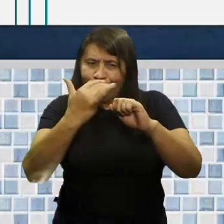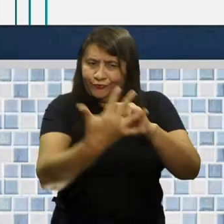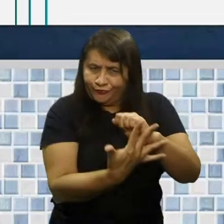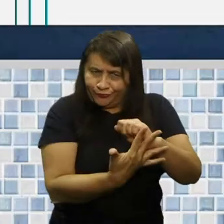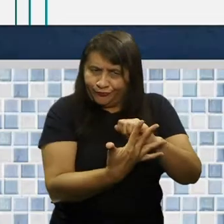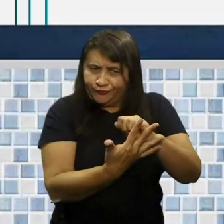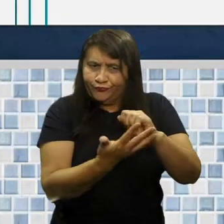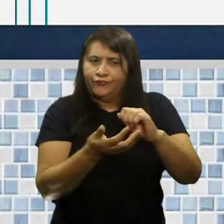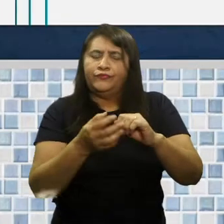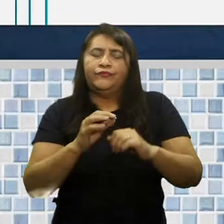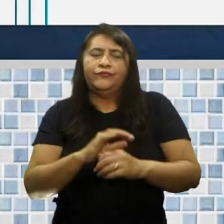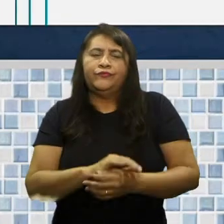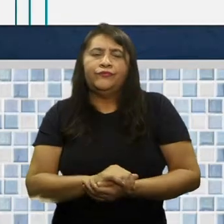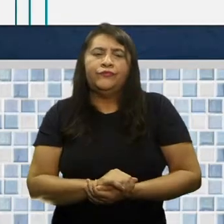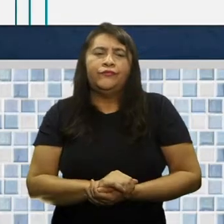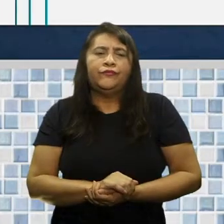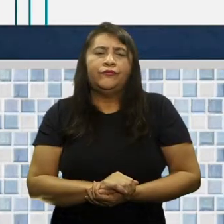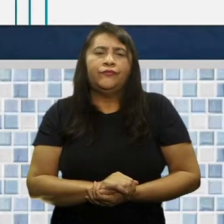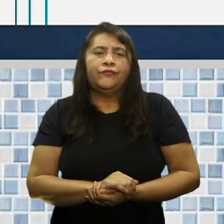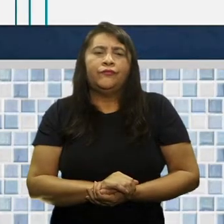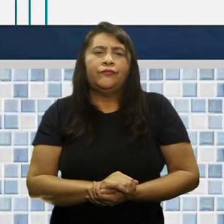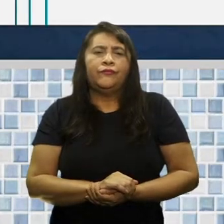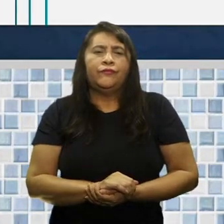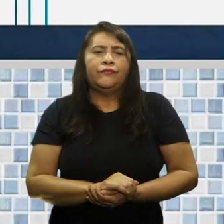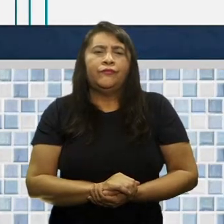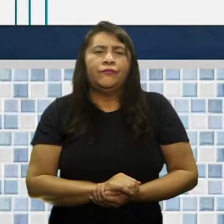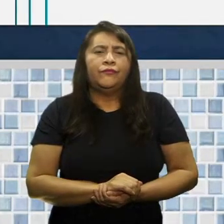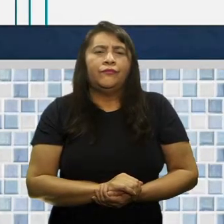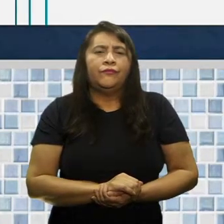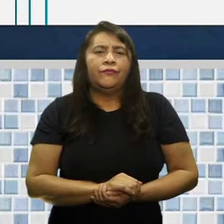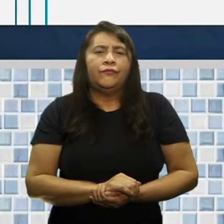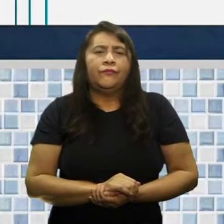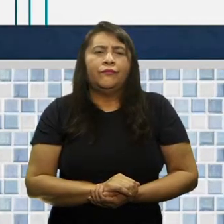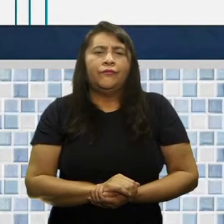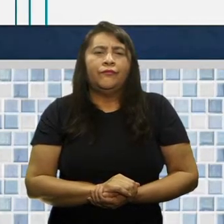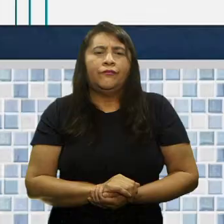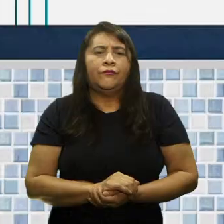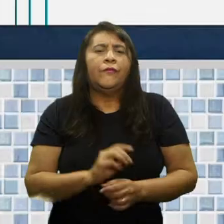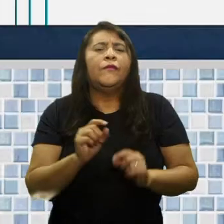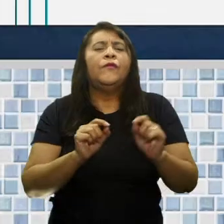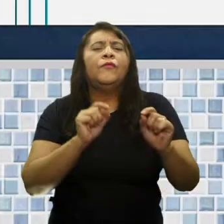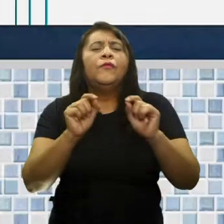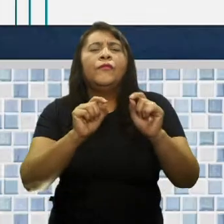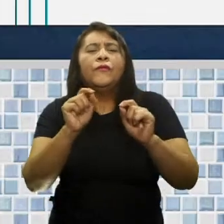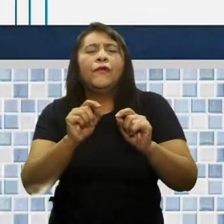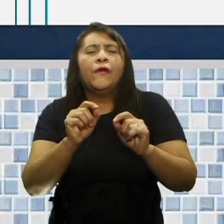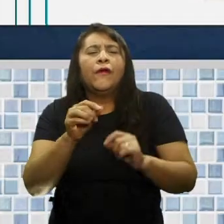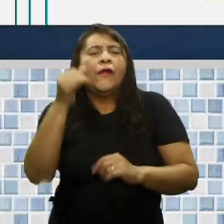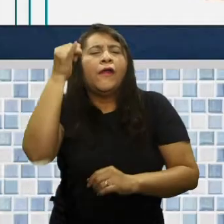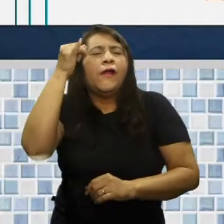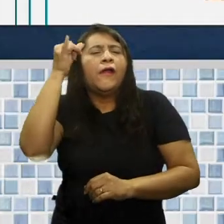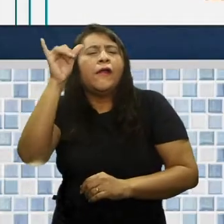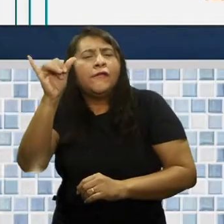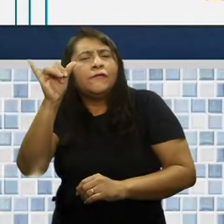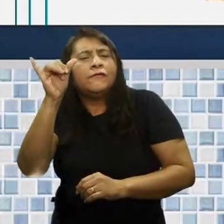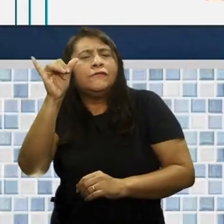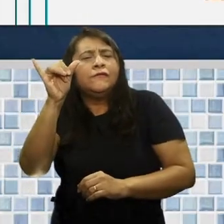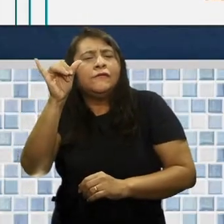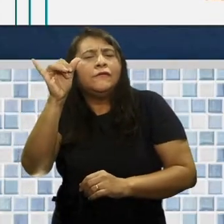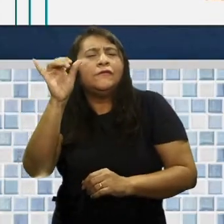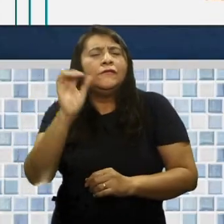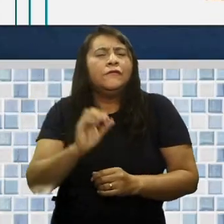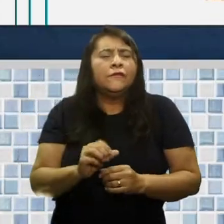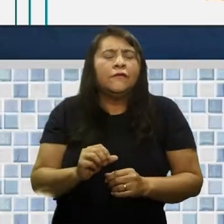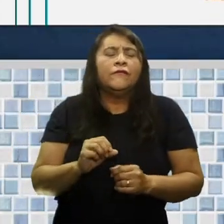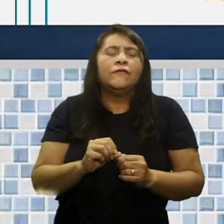COVID-19 Preventions, Things to Do and Things Not to Do, que é o quê? As prevenções e coisas que a gente deve e não